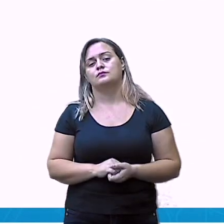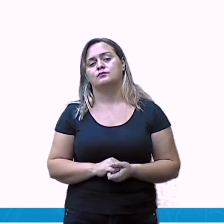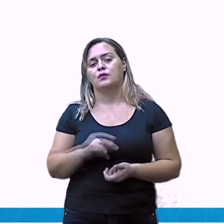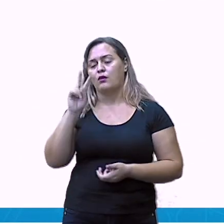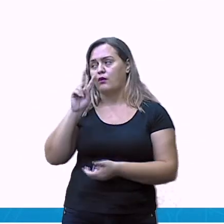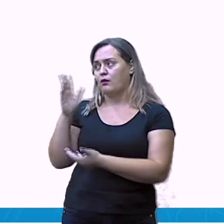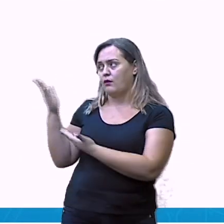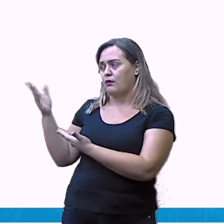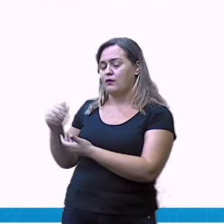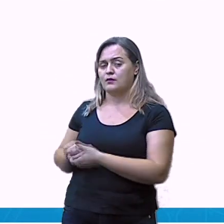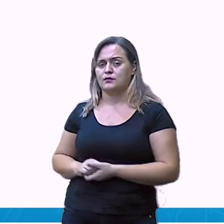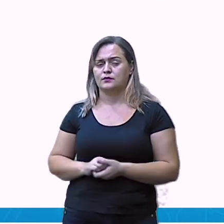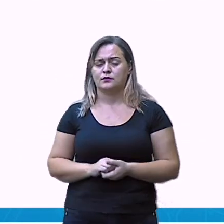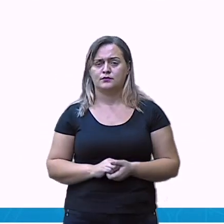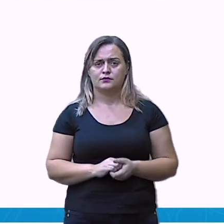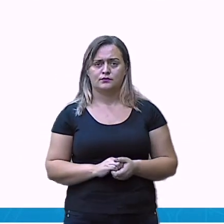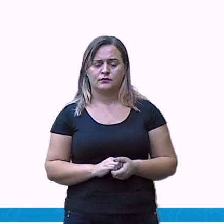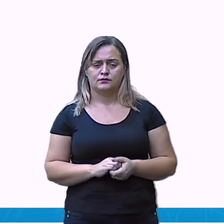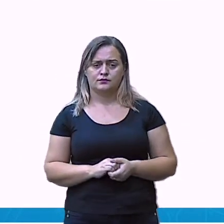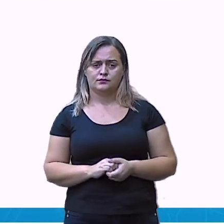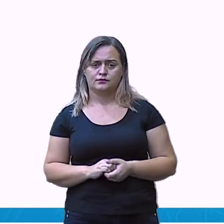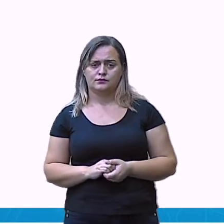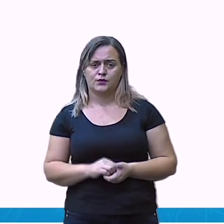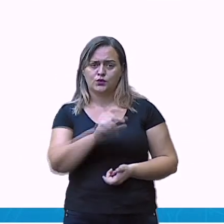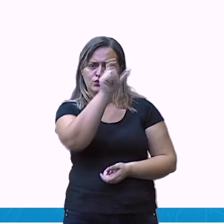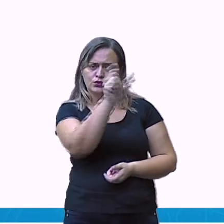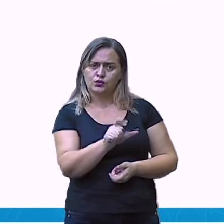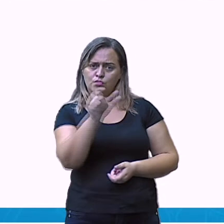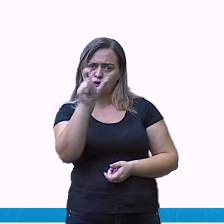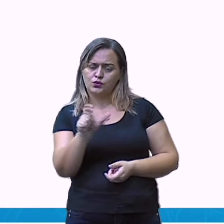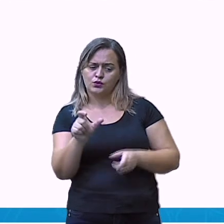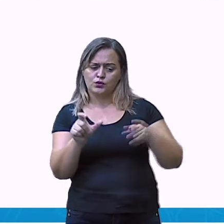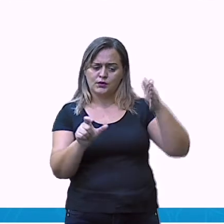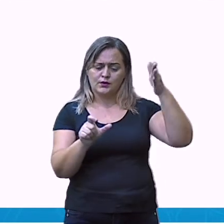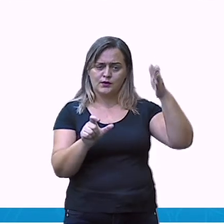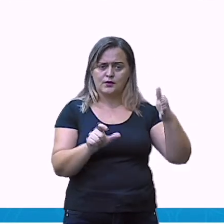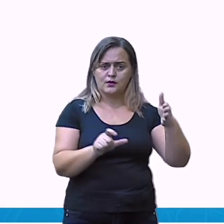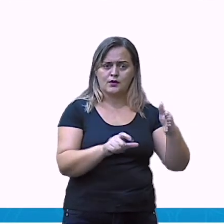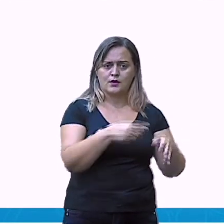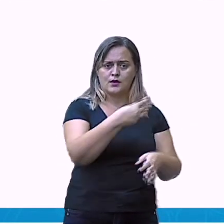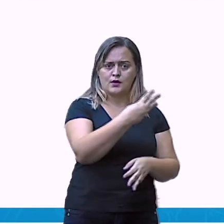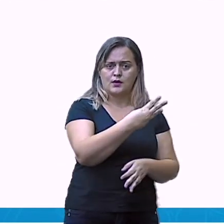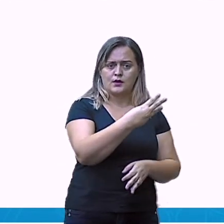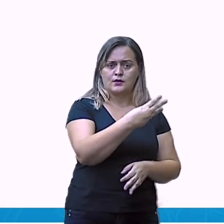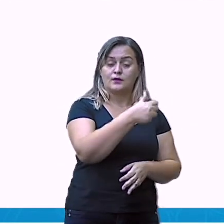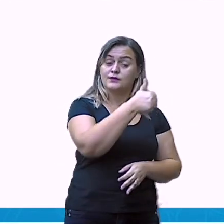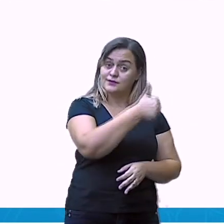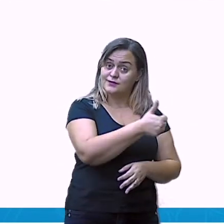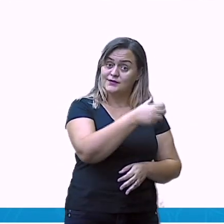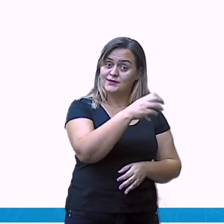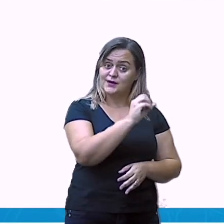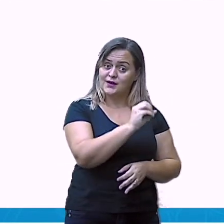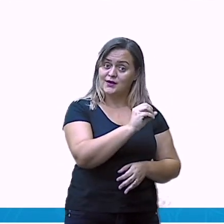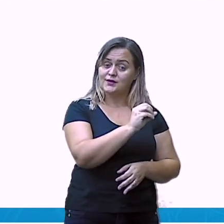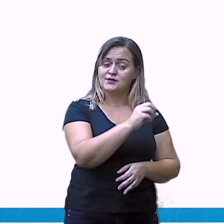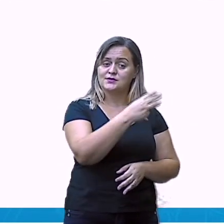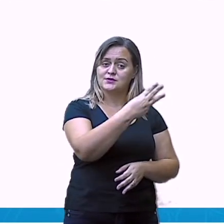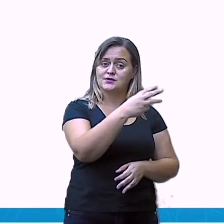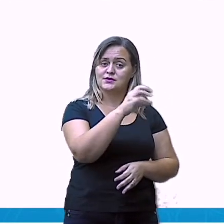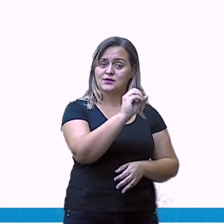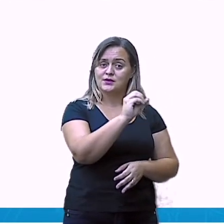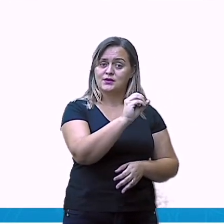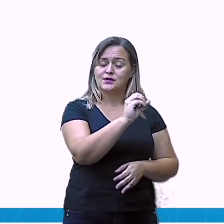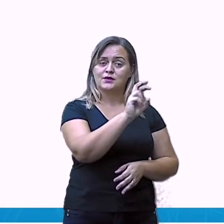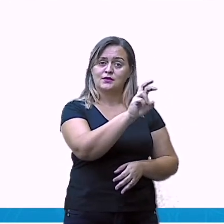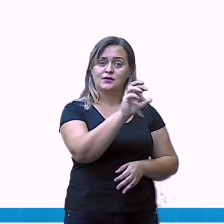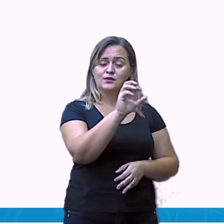vem o 50, pulo 60, vem o 70. E aqui na nossa tabela, nós vamos só até o 67. Então, eu